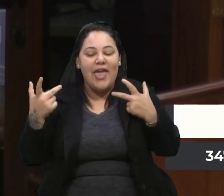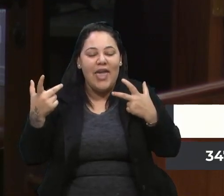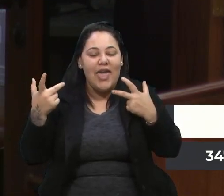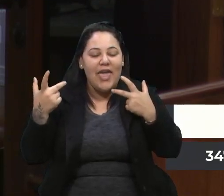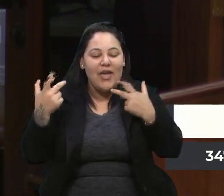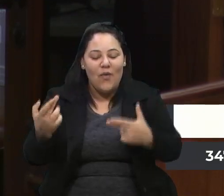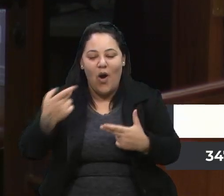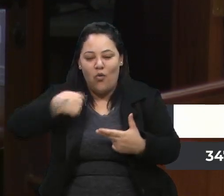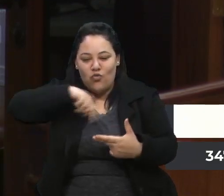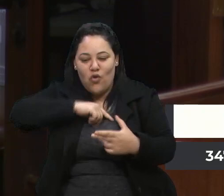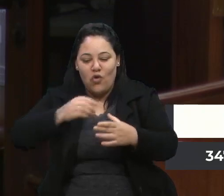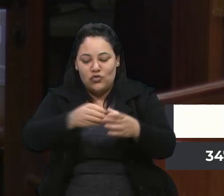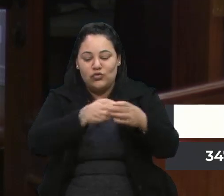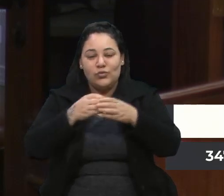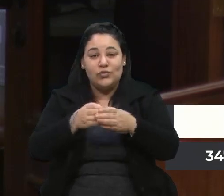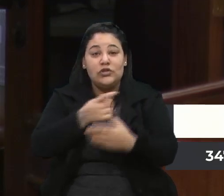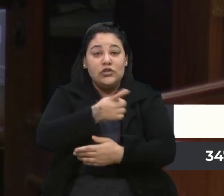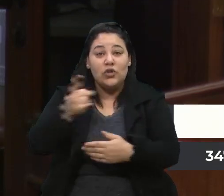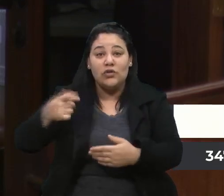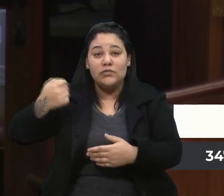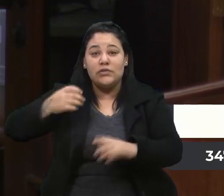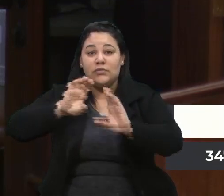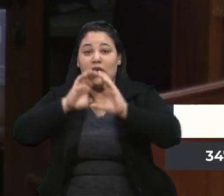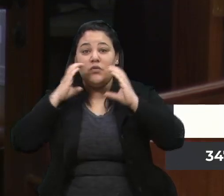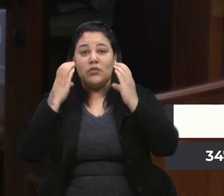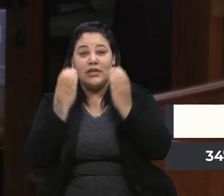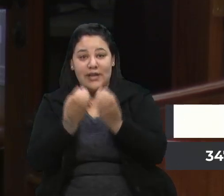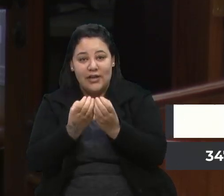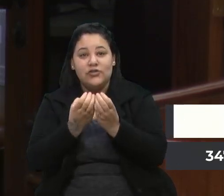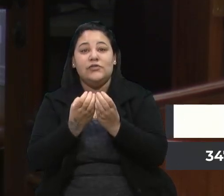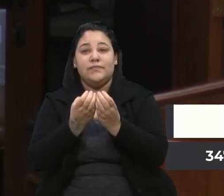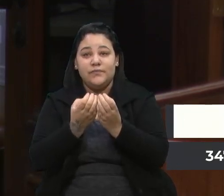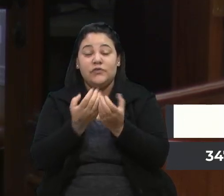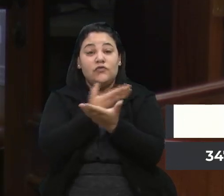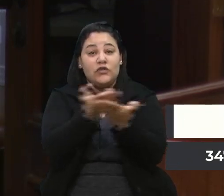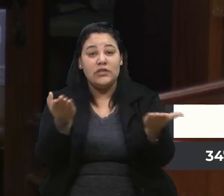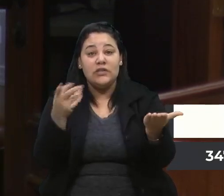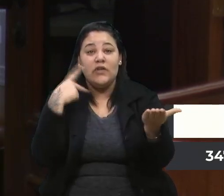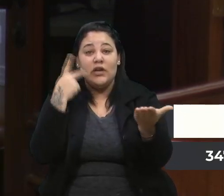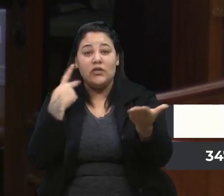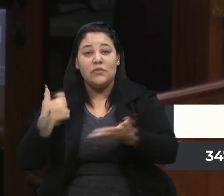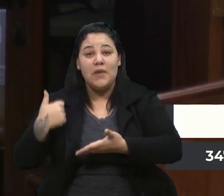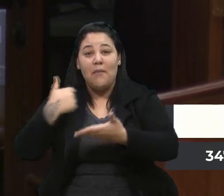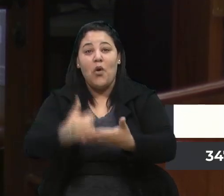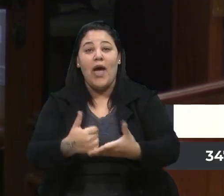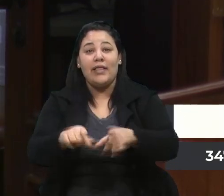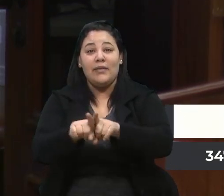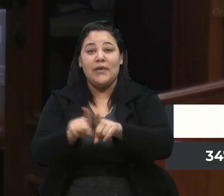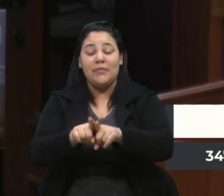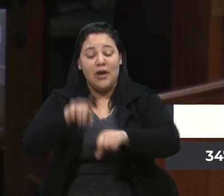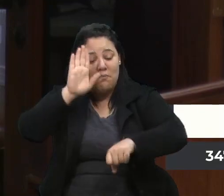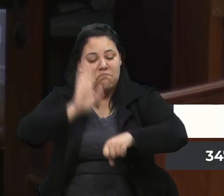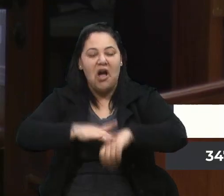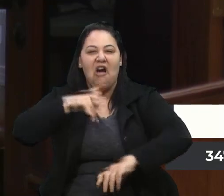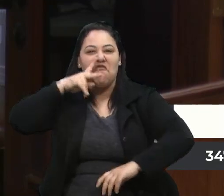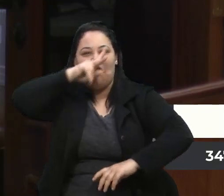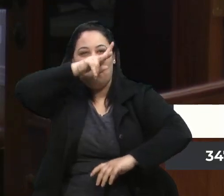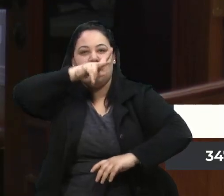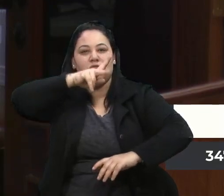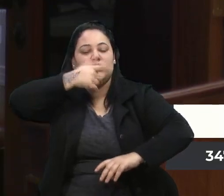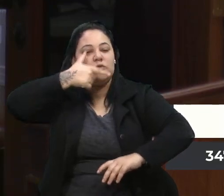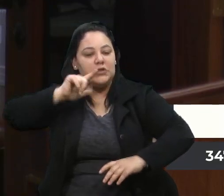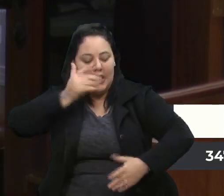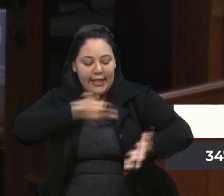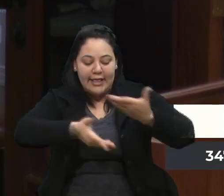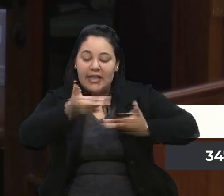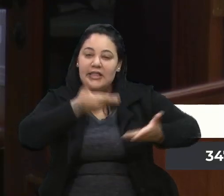de todos os senhores, precisa da comunidade como um todo, para que ele se torne cada vez melhor, cada vez mais forte e possa atender